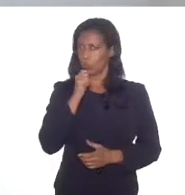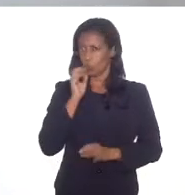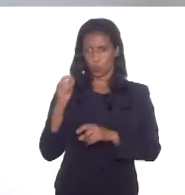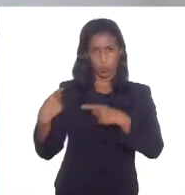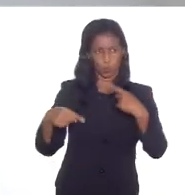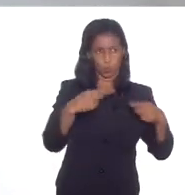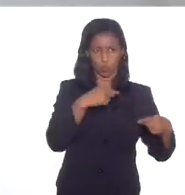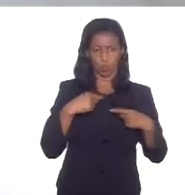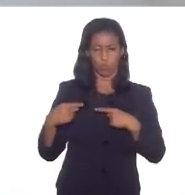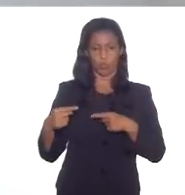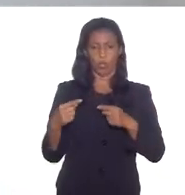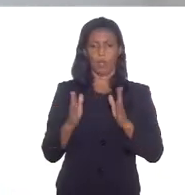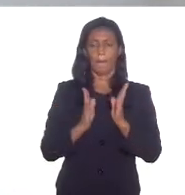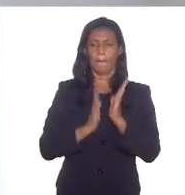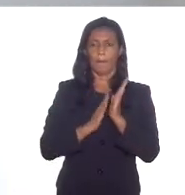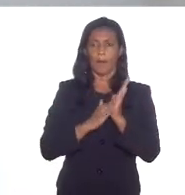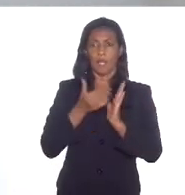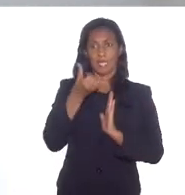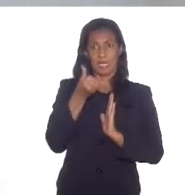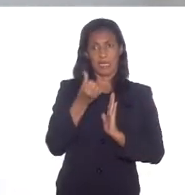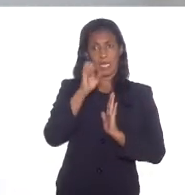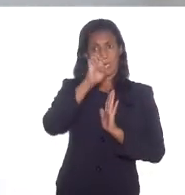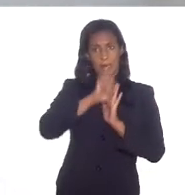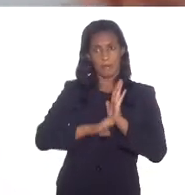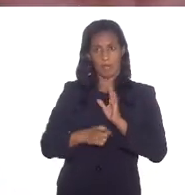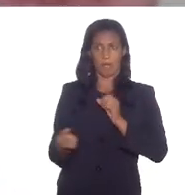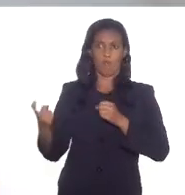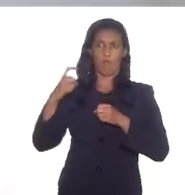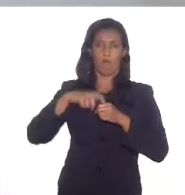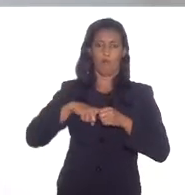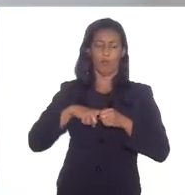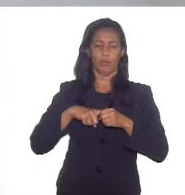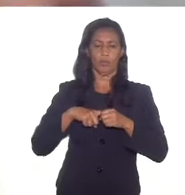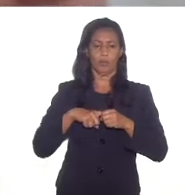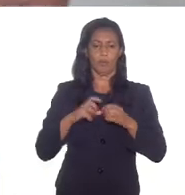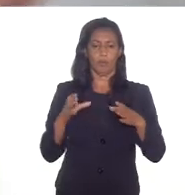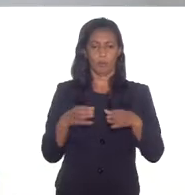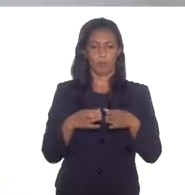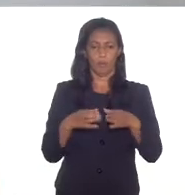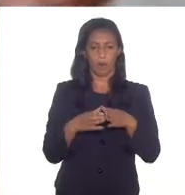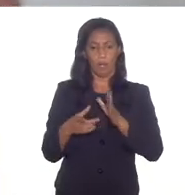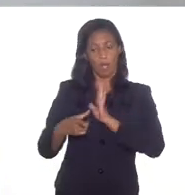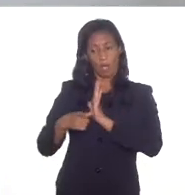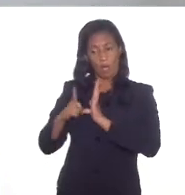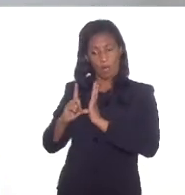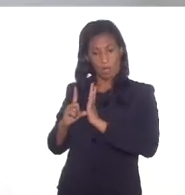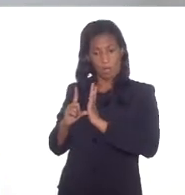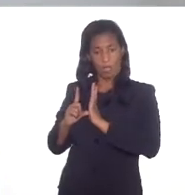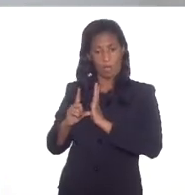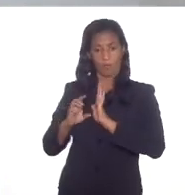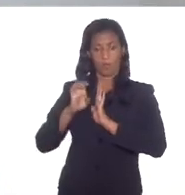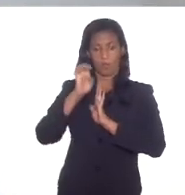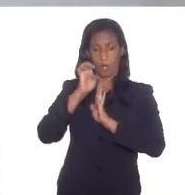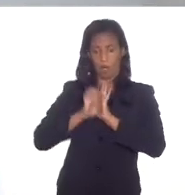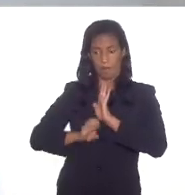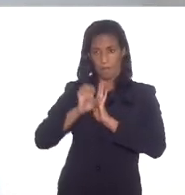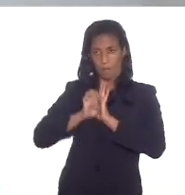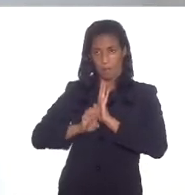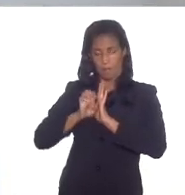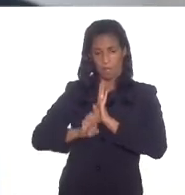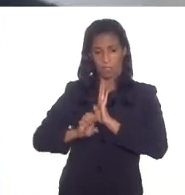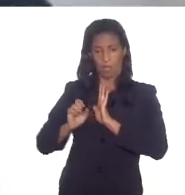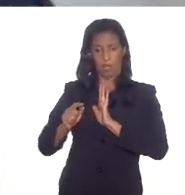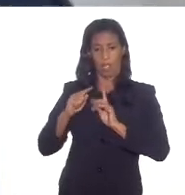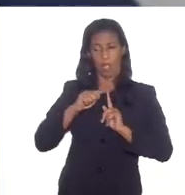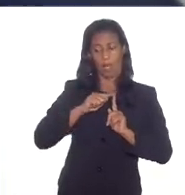queira discutir, a presente proposta recebeu 6 emendas e retorna às comissões. Antes, porém, ficará para recebimento de emendas até